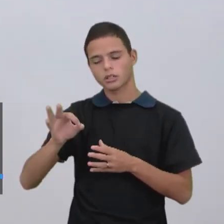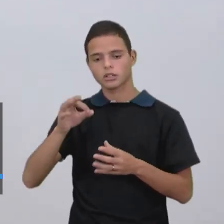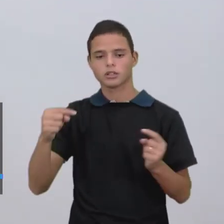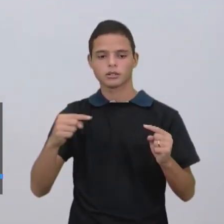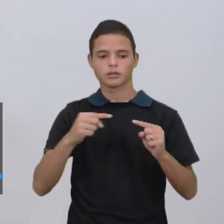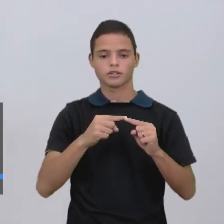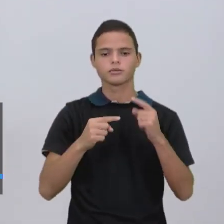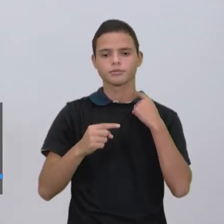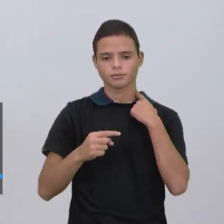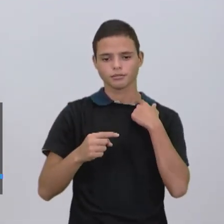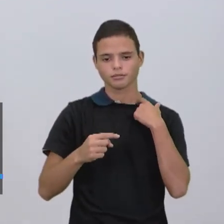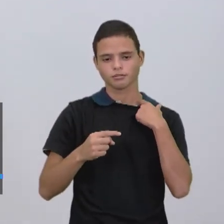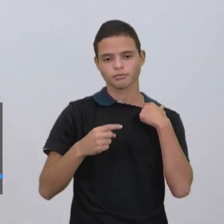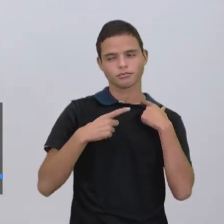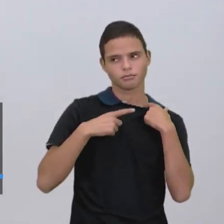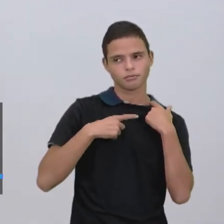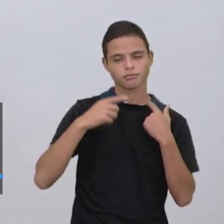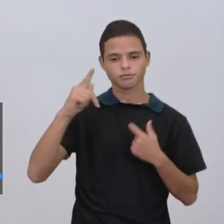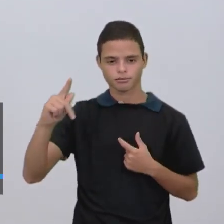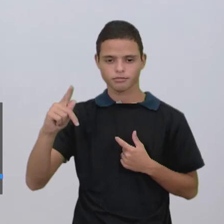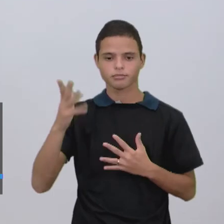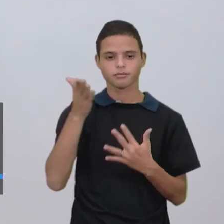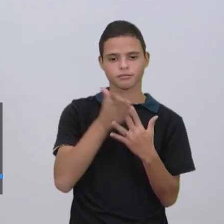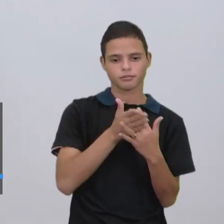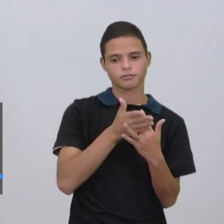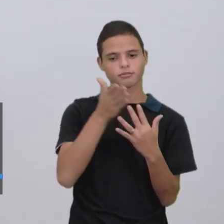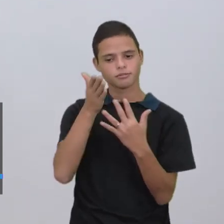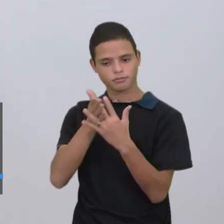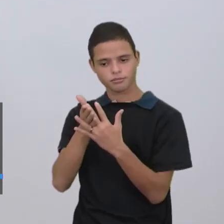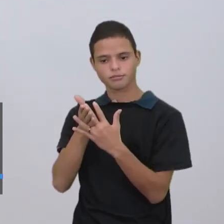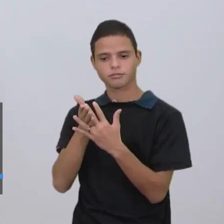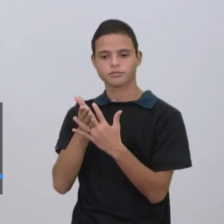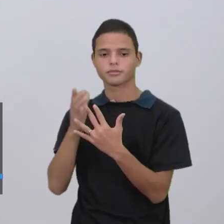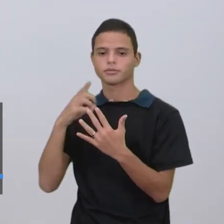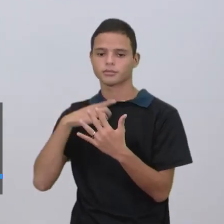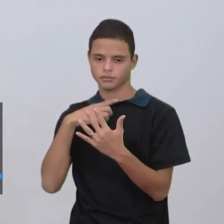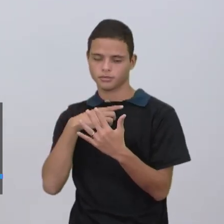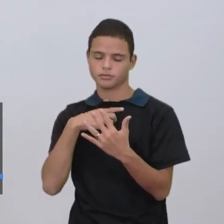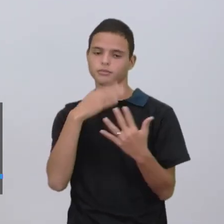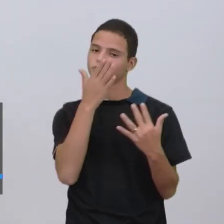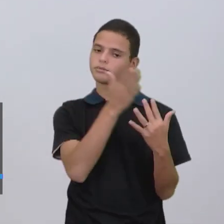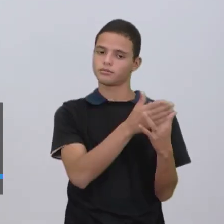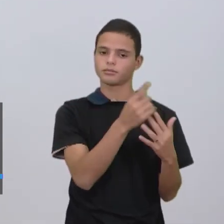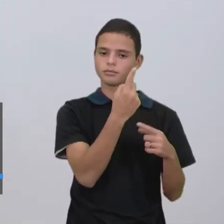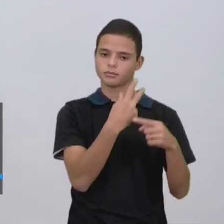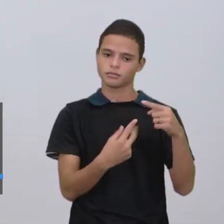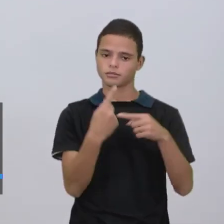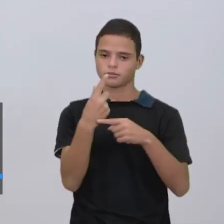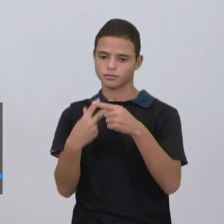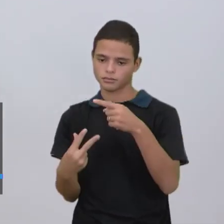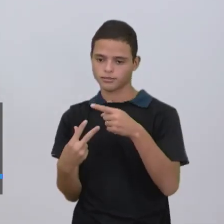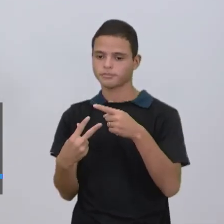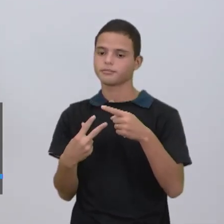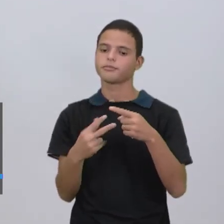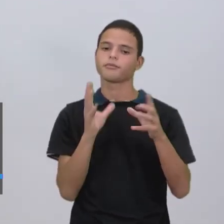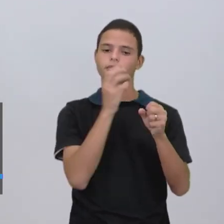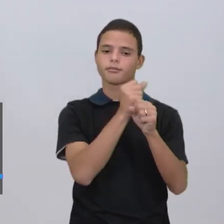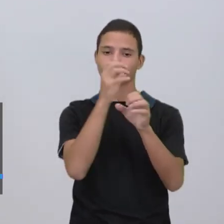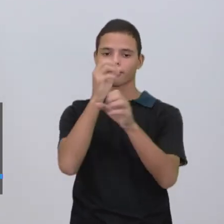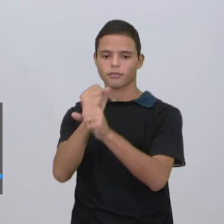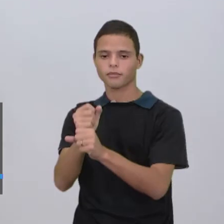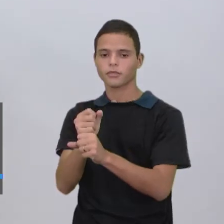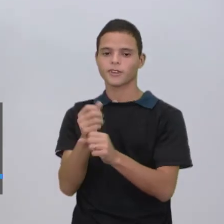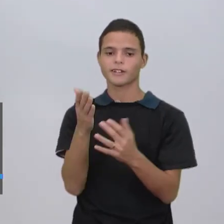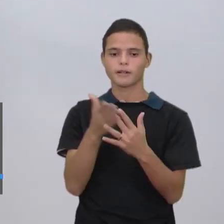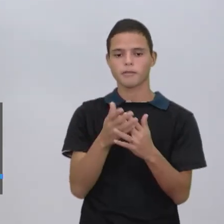Então, tem o par ou ímpar? Eu vou pegar metade das residências que tem número par e metade de ímpar. Então, conto quantas tem par, conto quantas tem ímpar, pego metade.